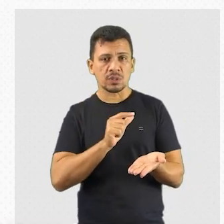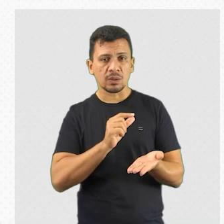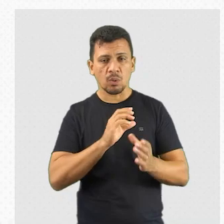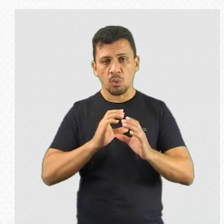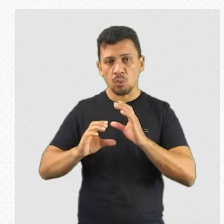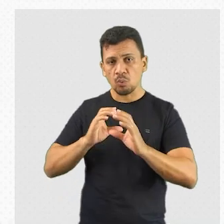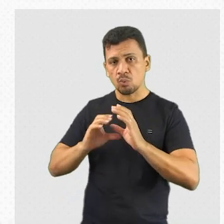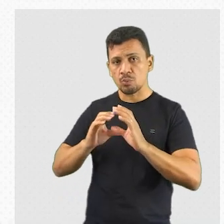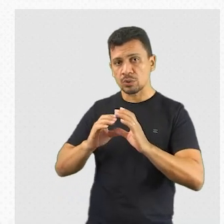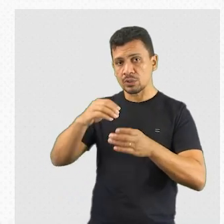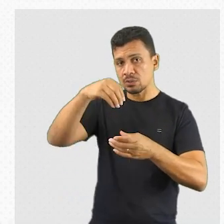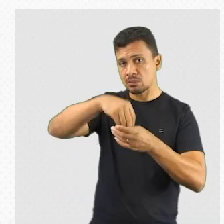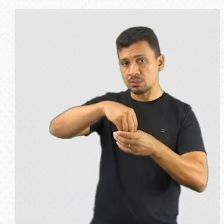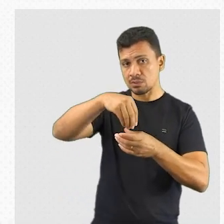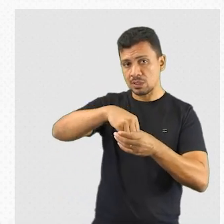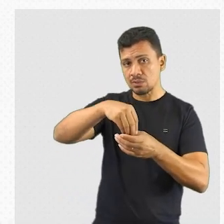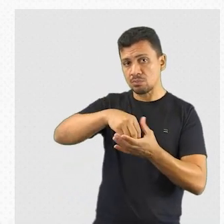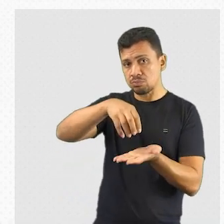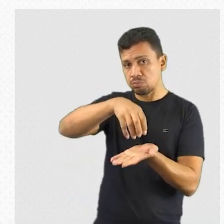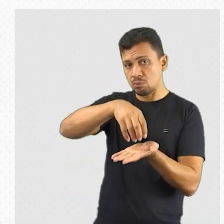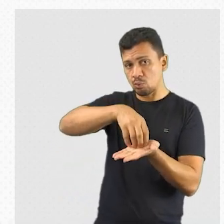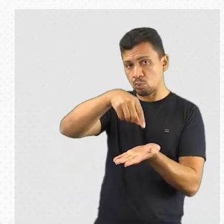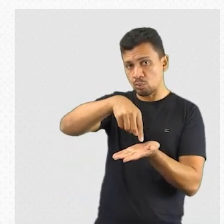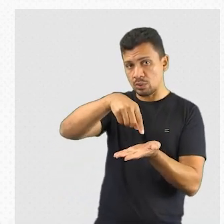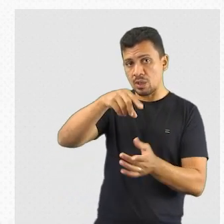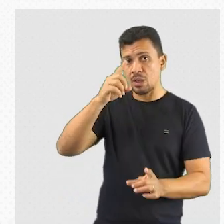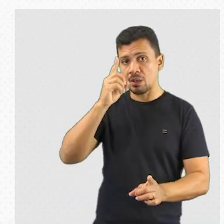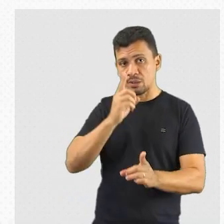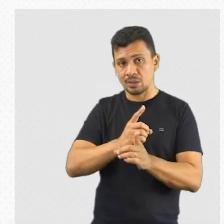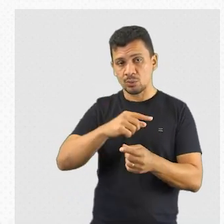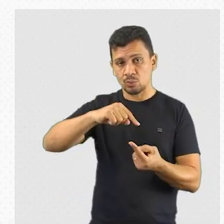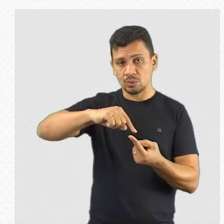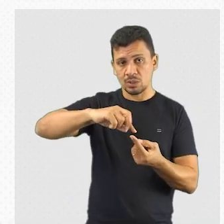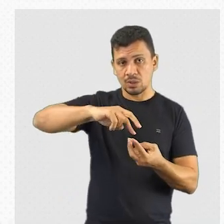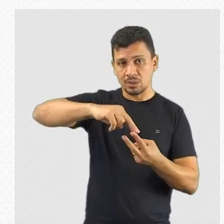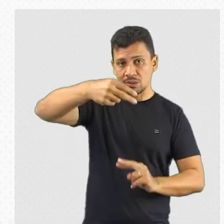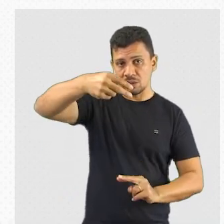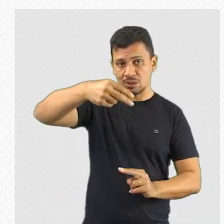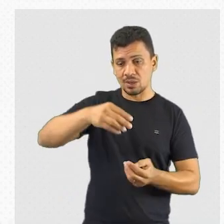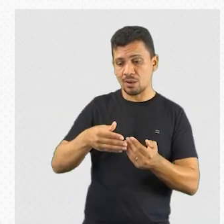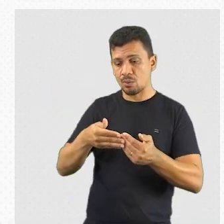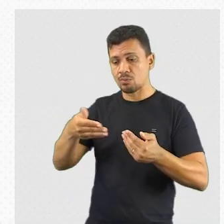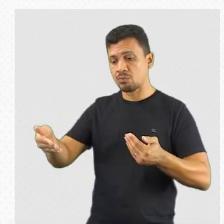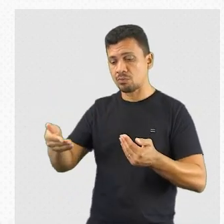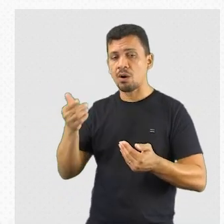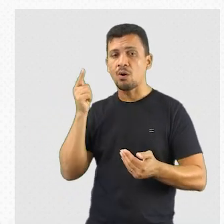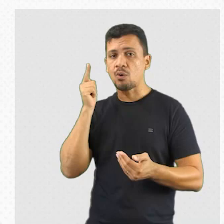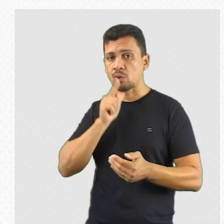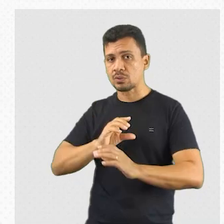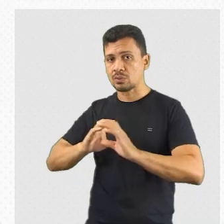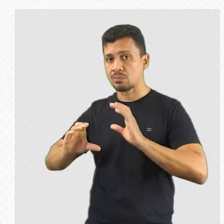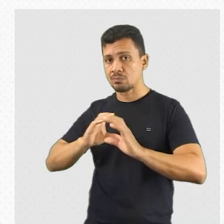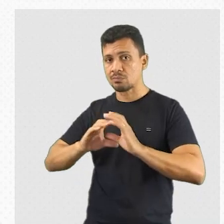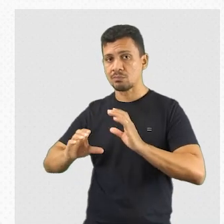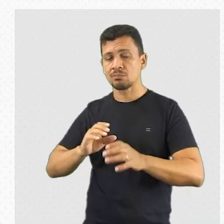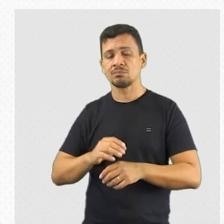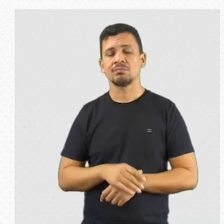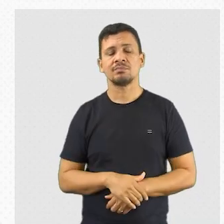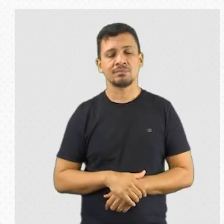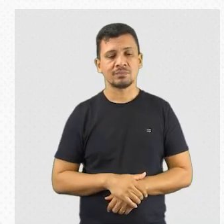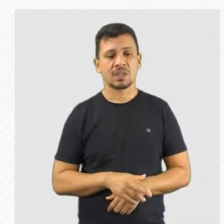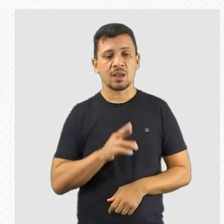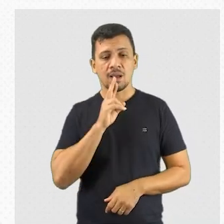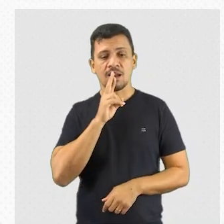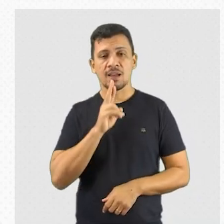o meio interno do núcleo, né, onde está o DNA, onde está o material genético, com o meio externo, no citoplasma. Então, a